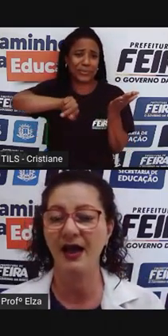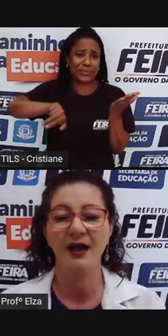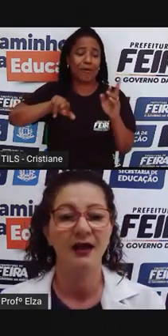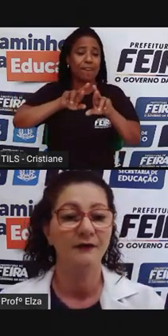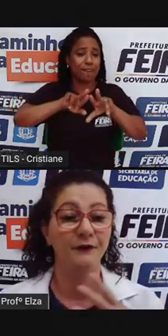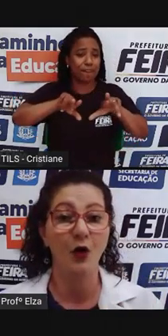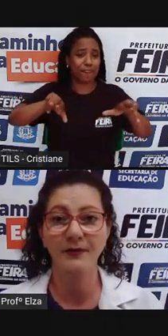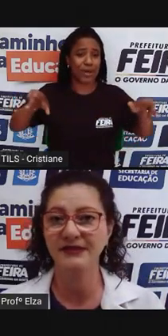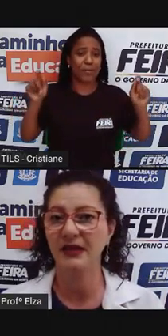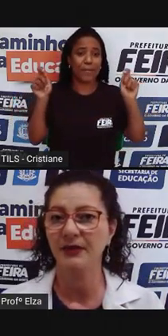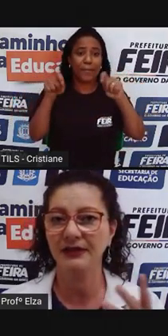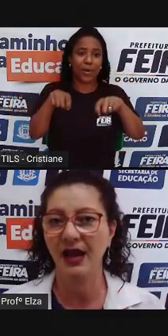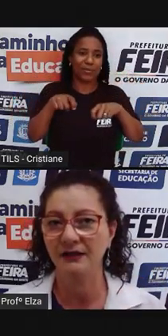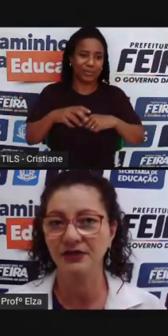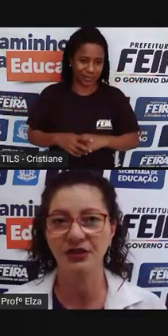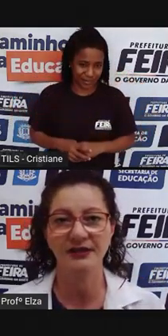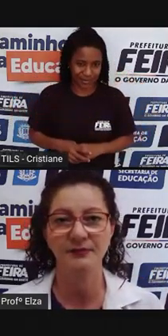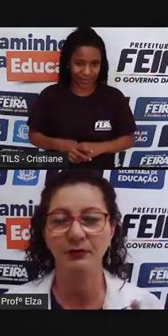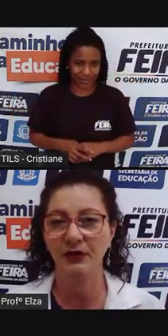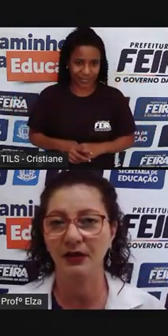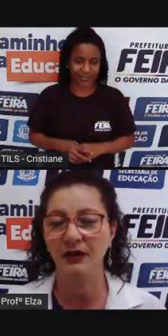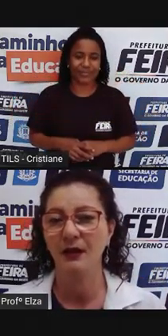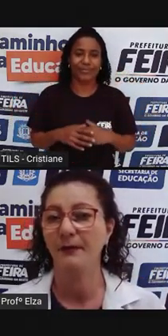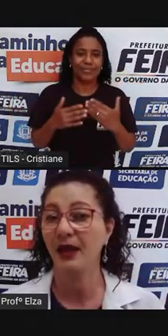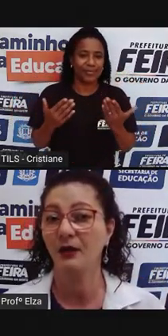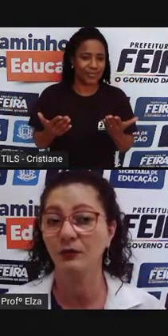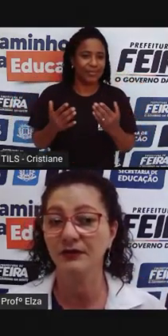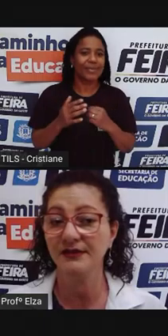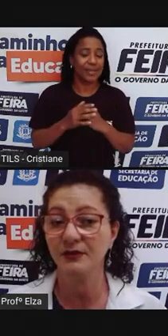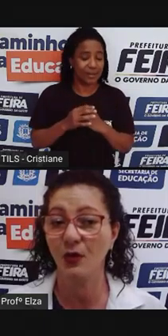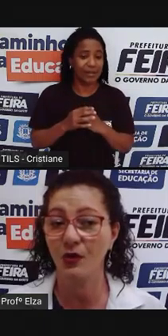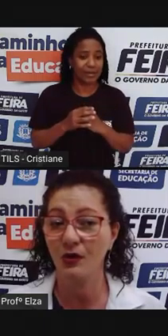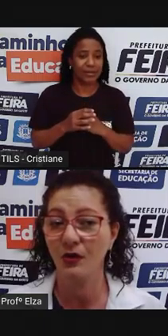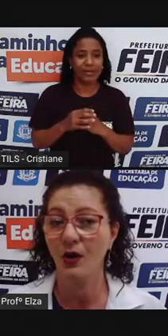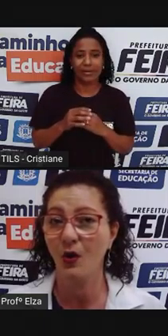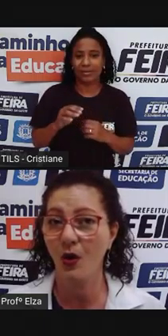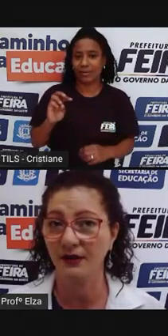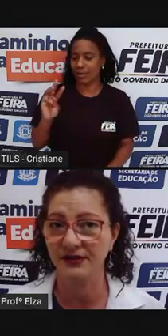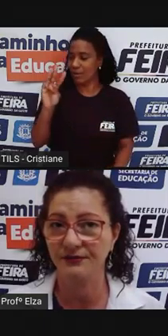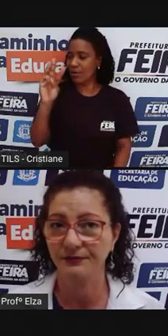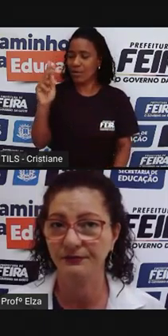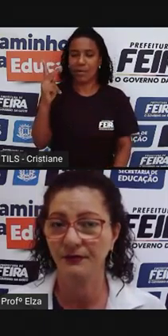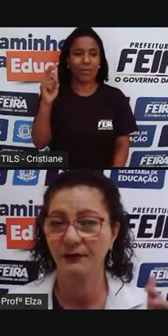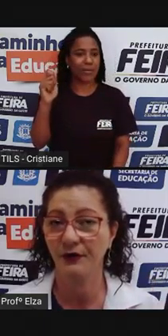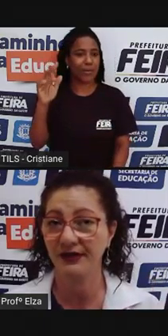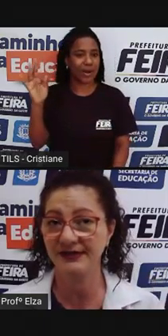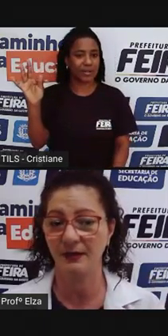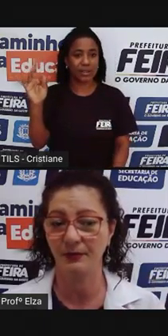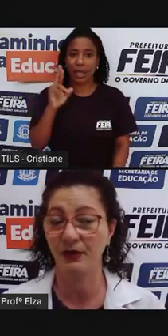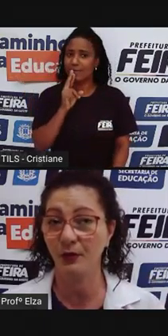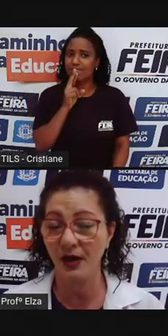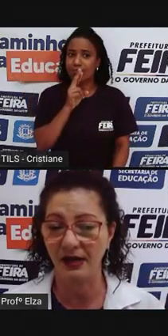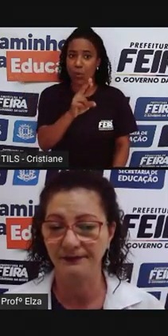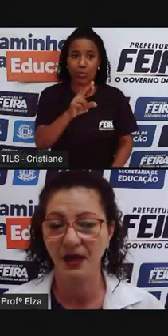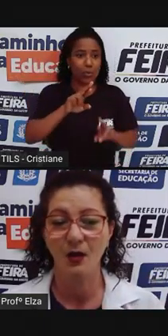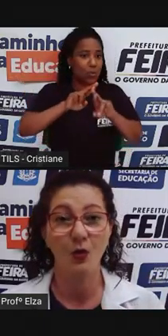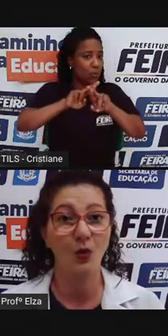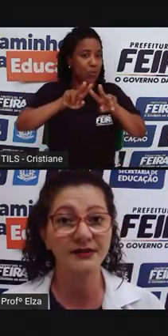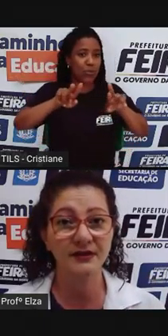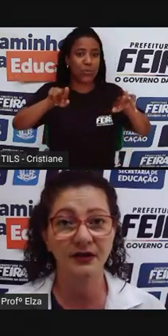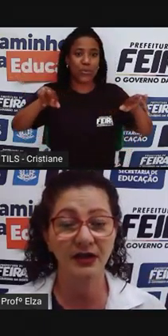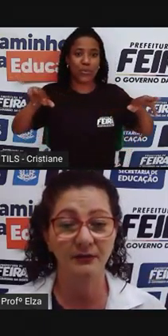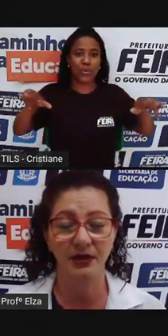utilizar formas ilimitadas de responder perguntas com what. For example, number